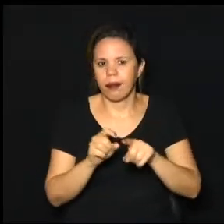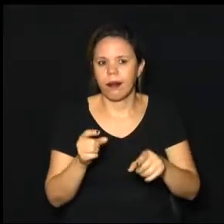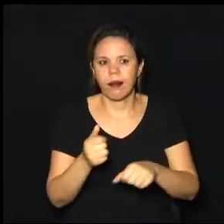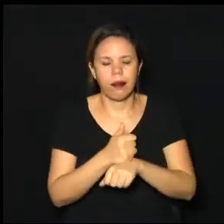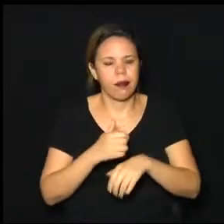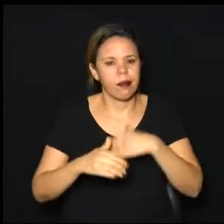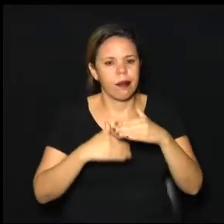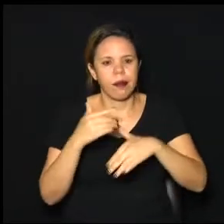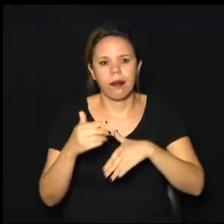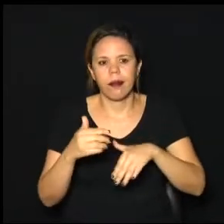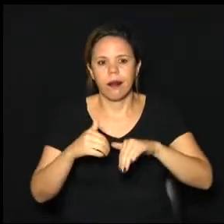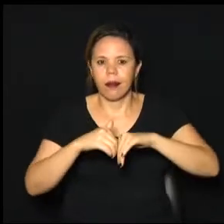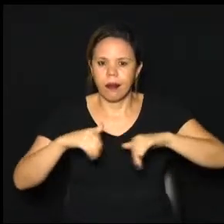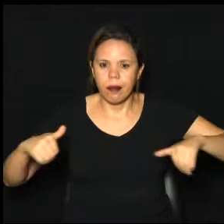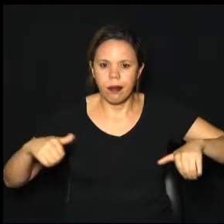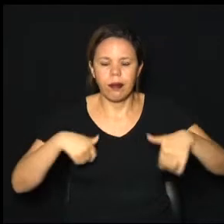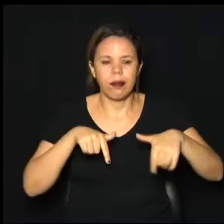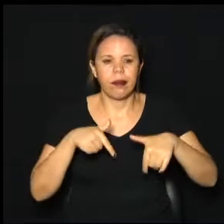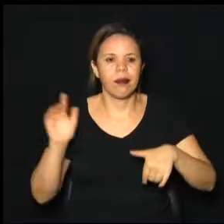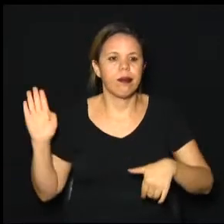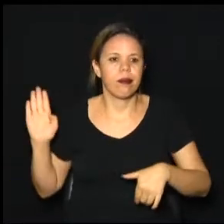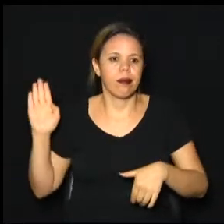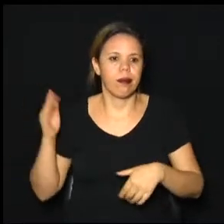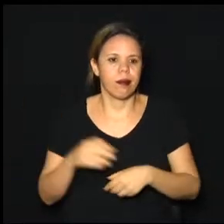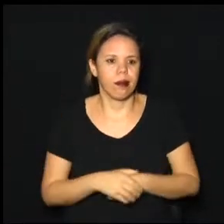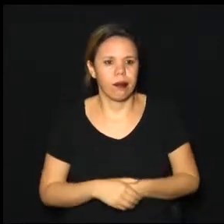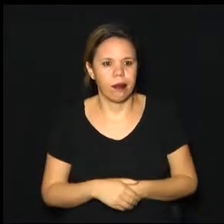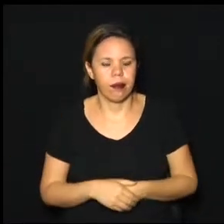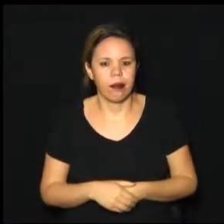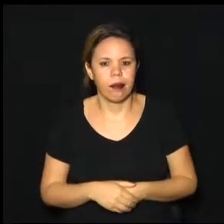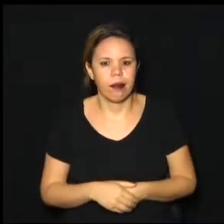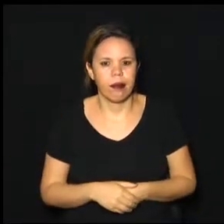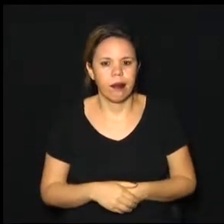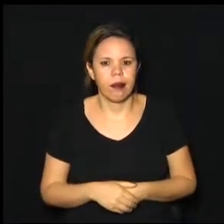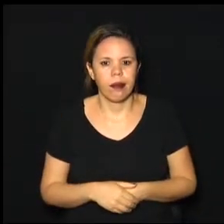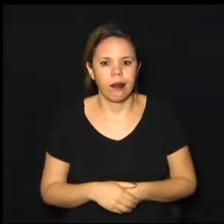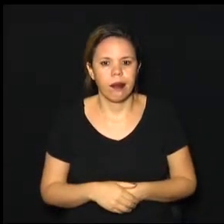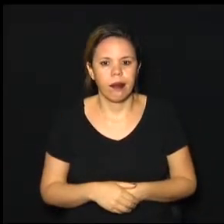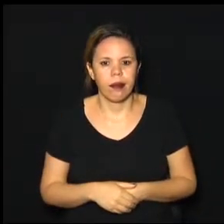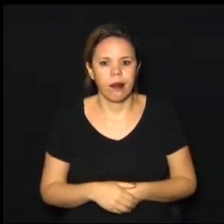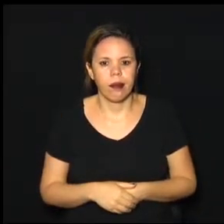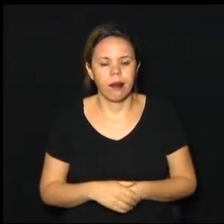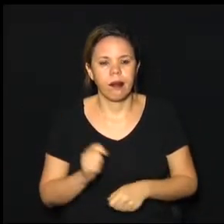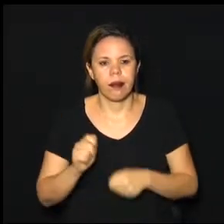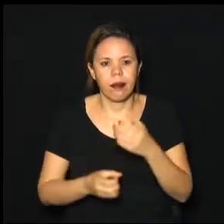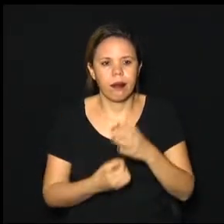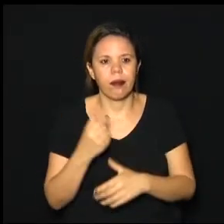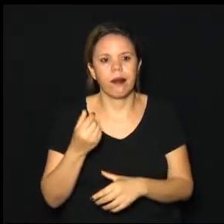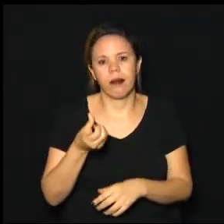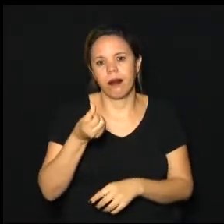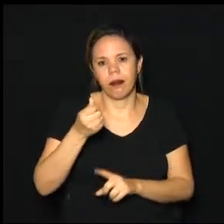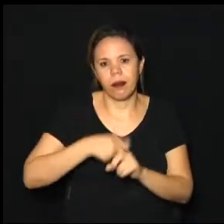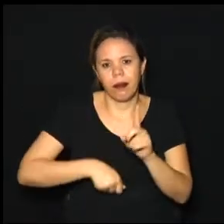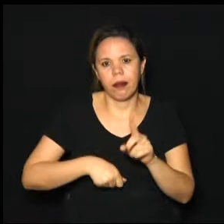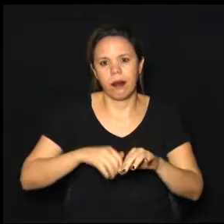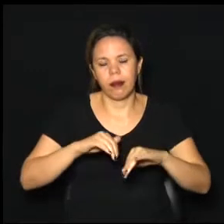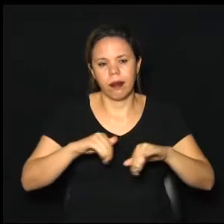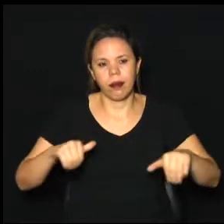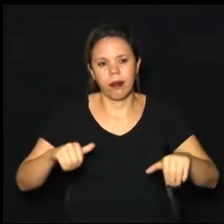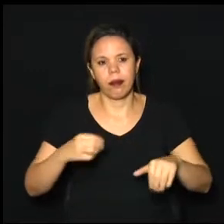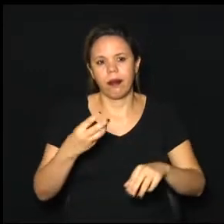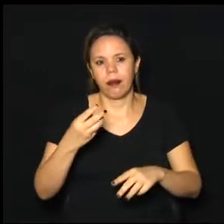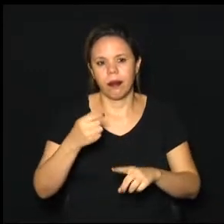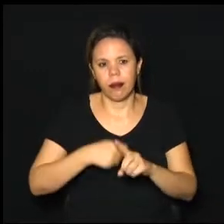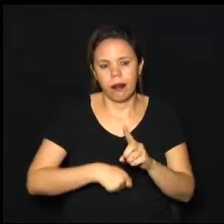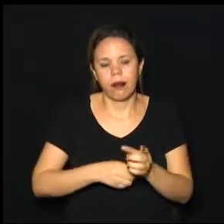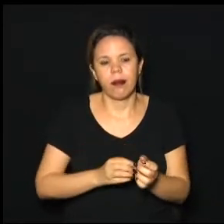de suas funções para ser candidatos. A desincompatibilização ela pode ser de 6 meses, de 4 meses e de 3